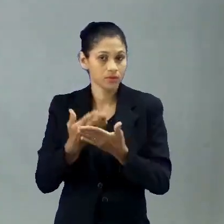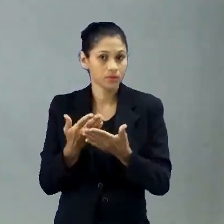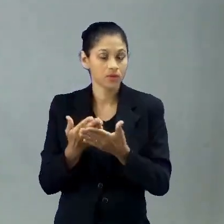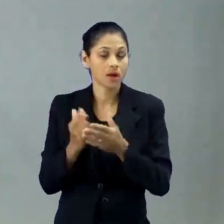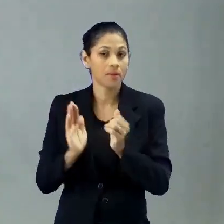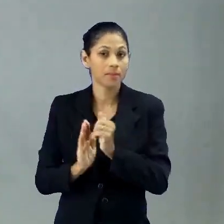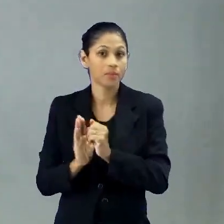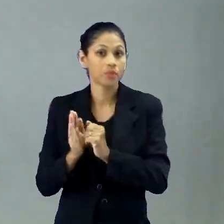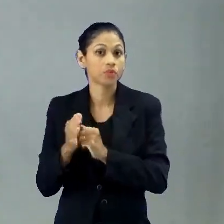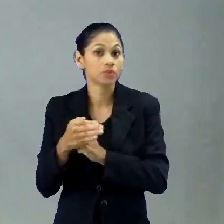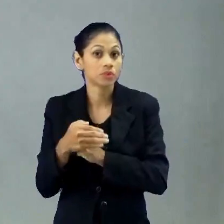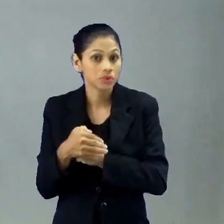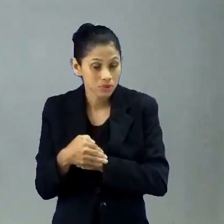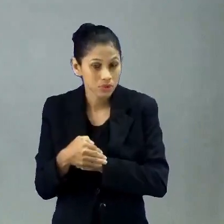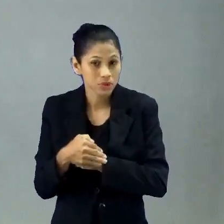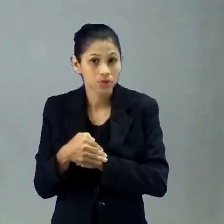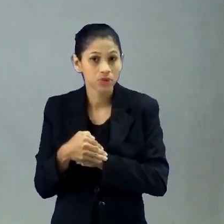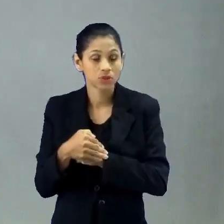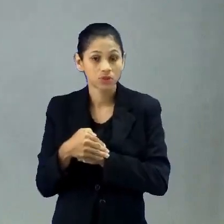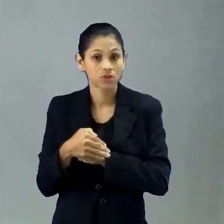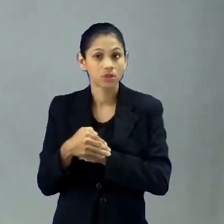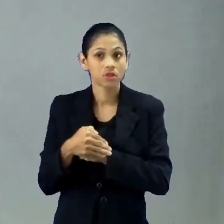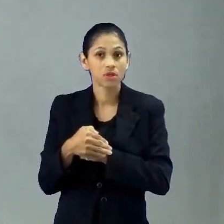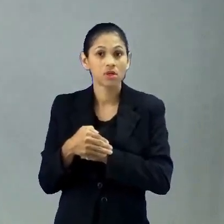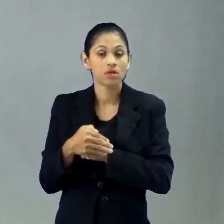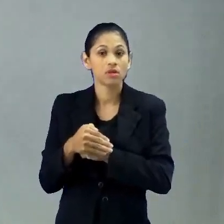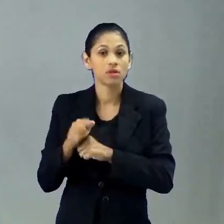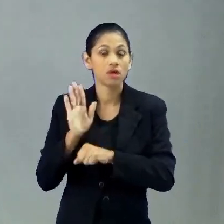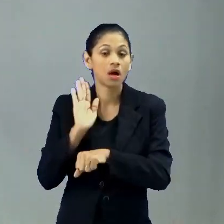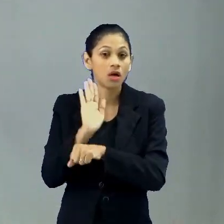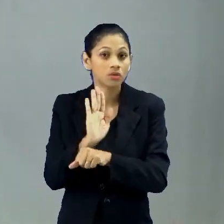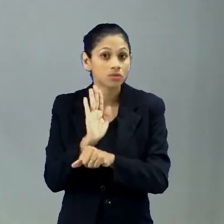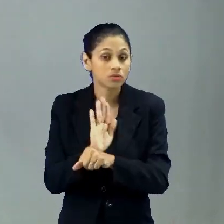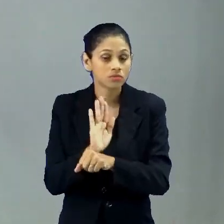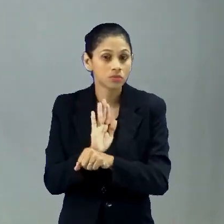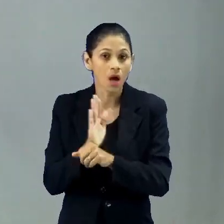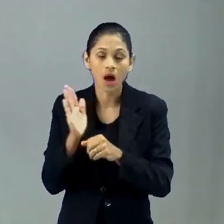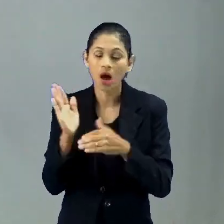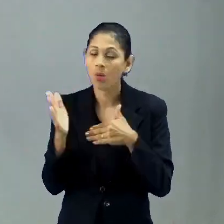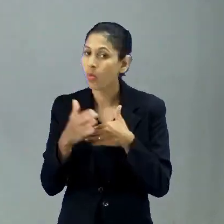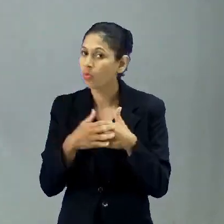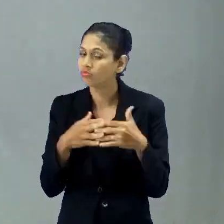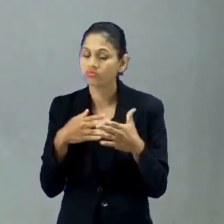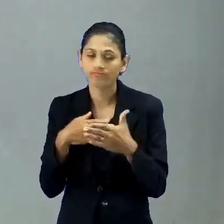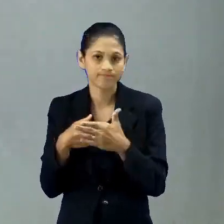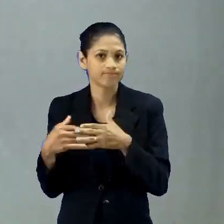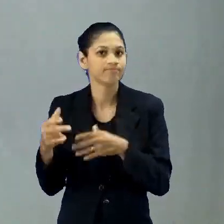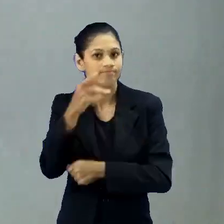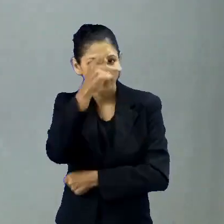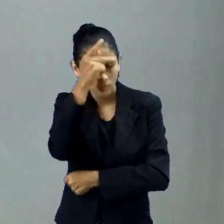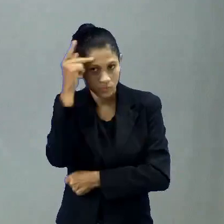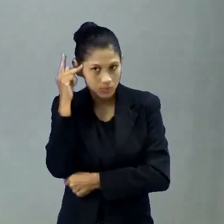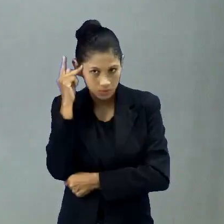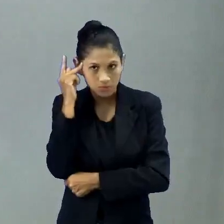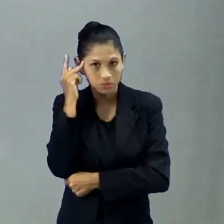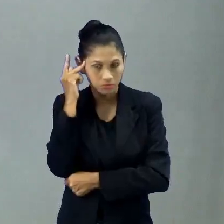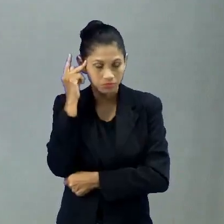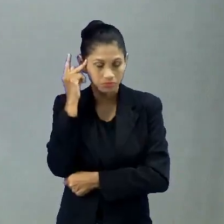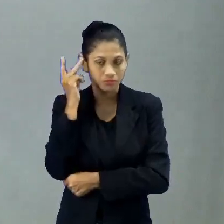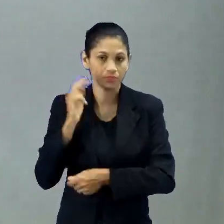e beneficiar toda e qualquer pessoa, prestem bem atenção,